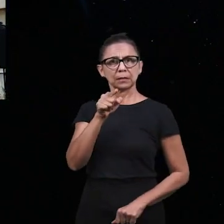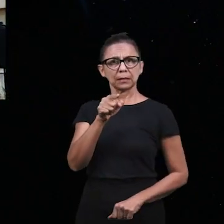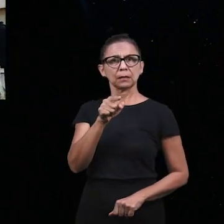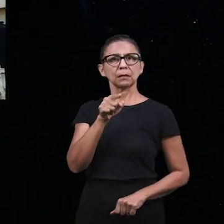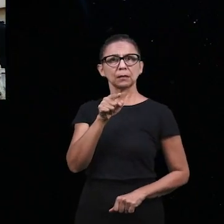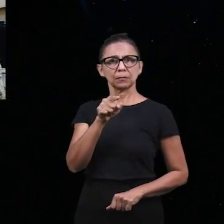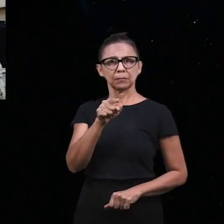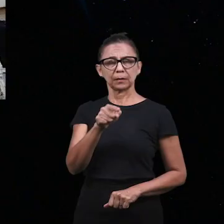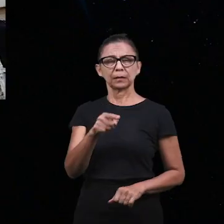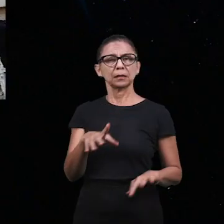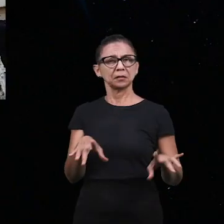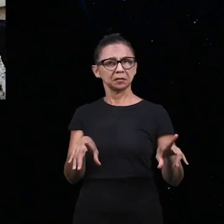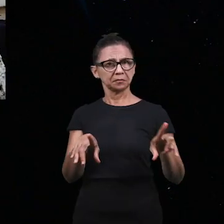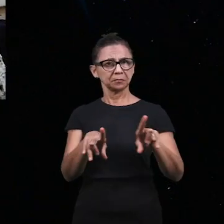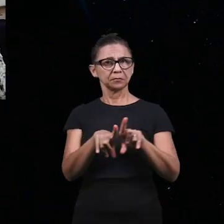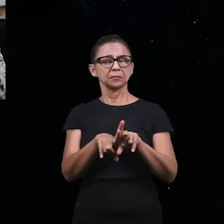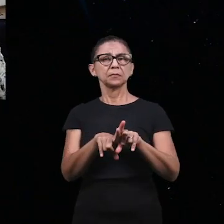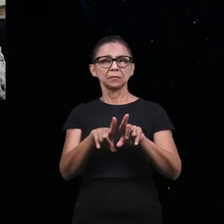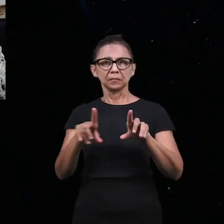e